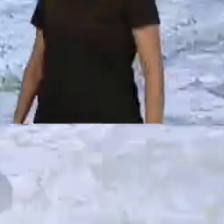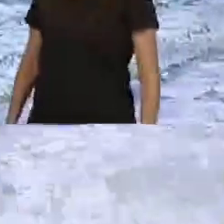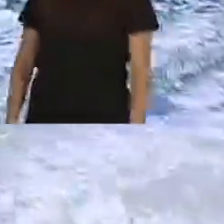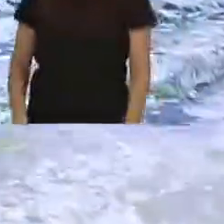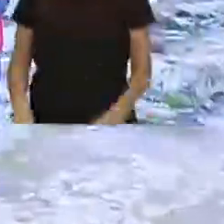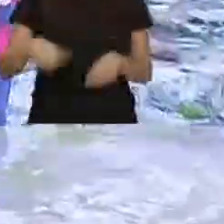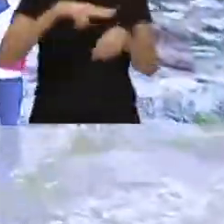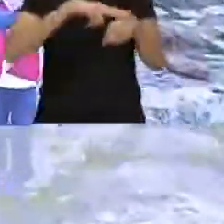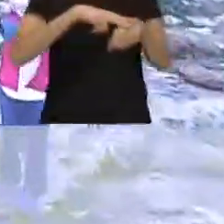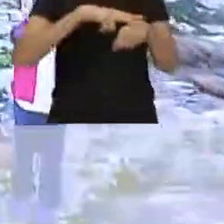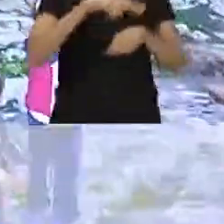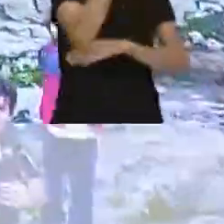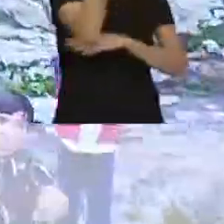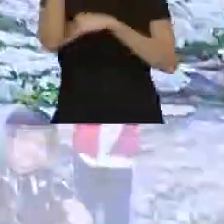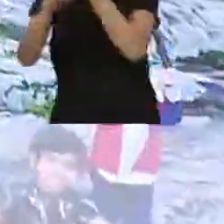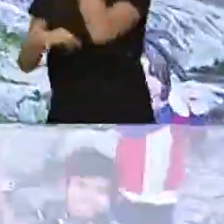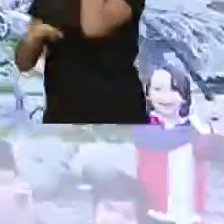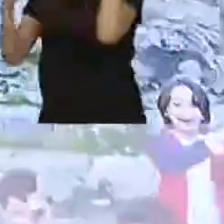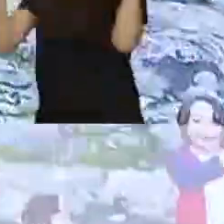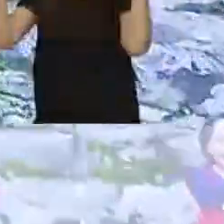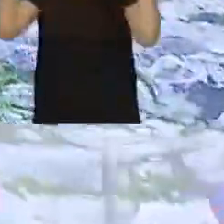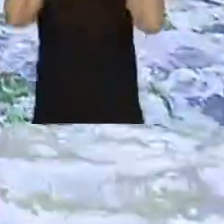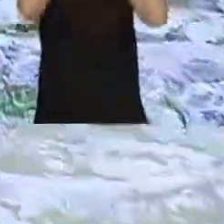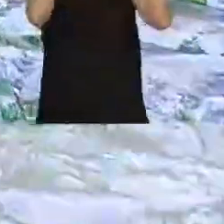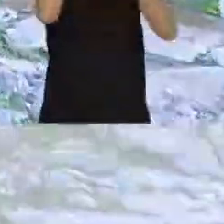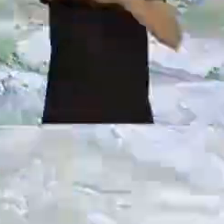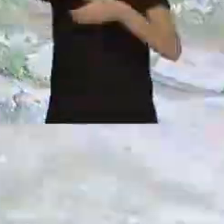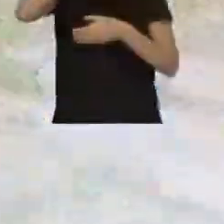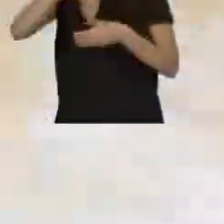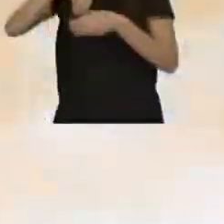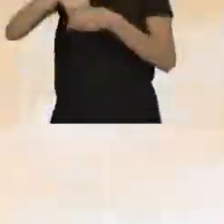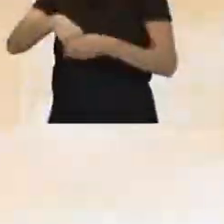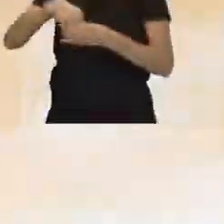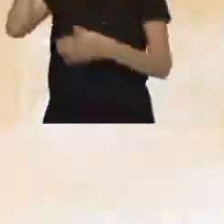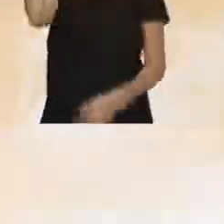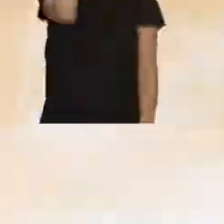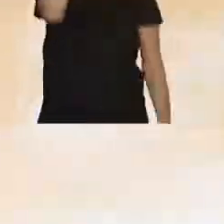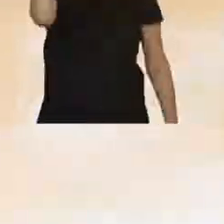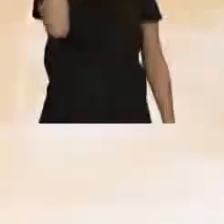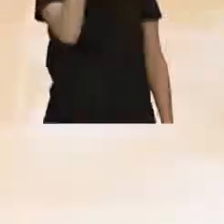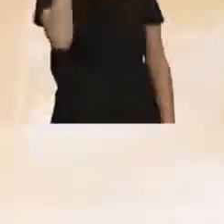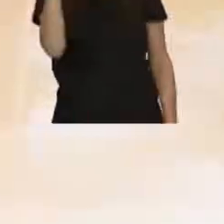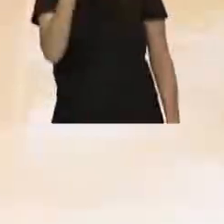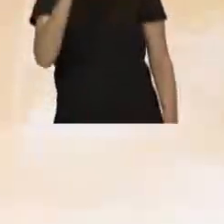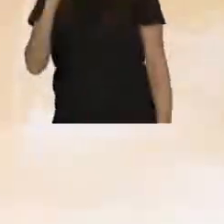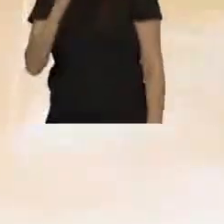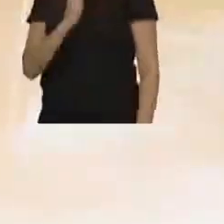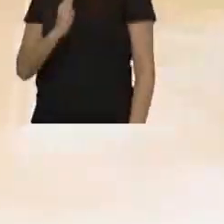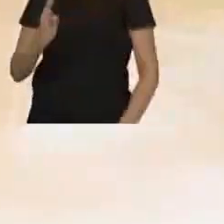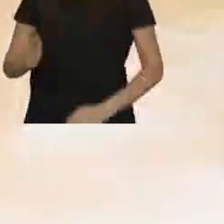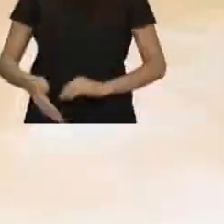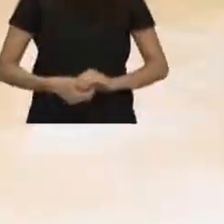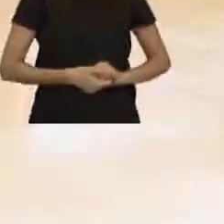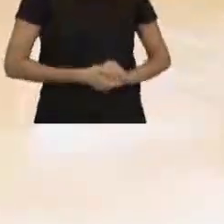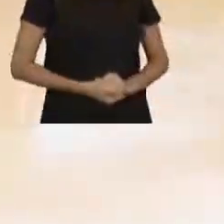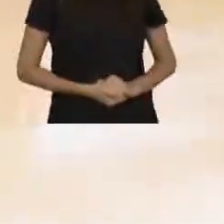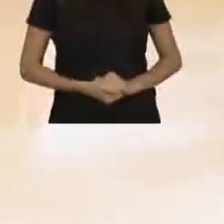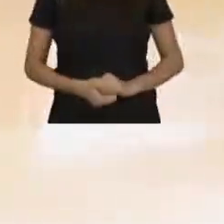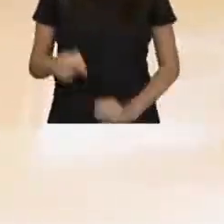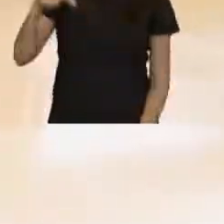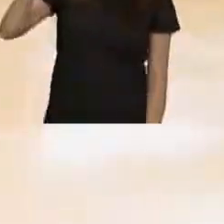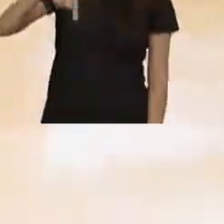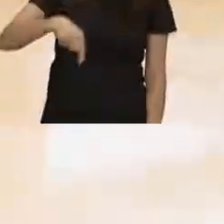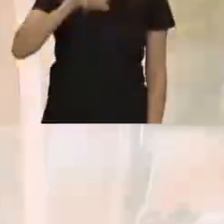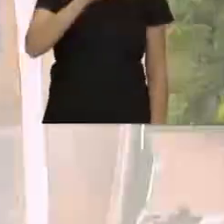O verde que cobre essa pintura faz de ti patrimônio do